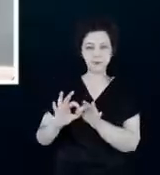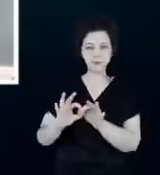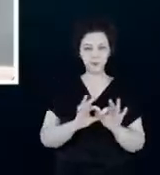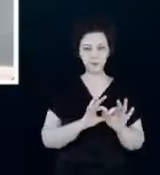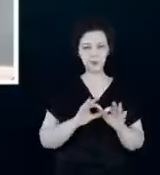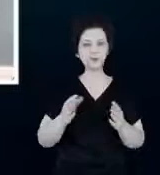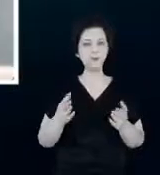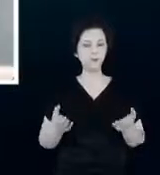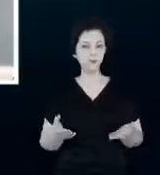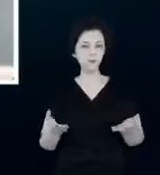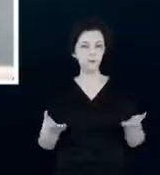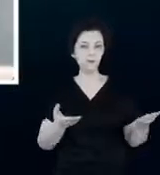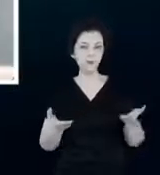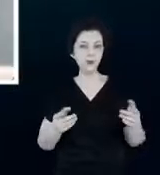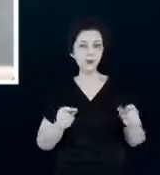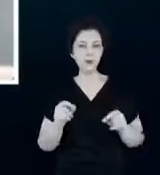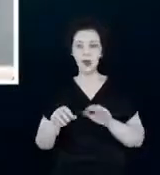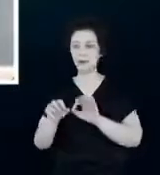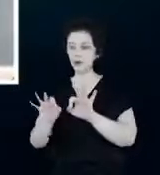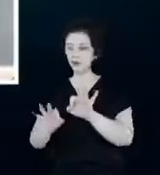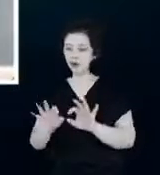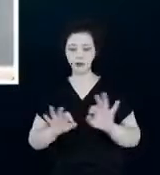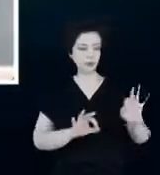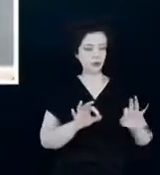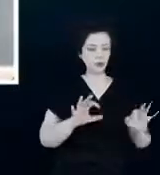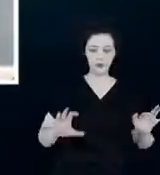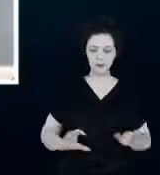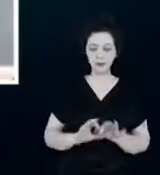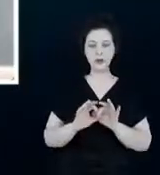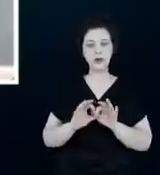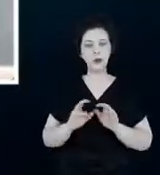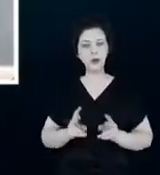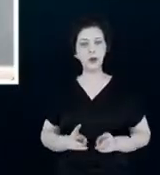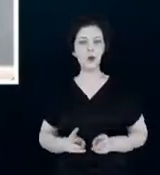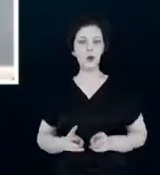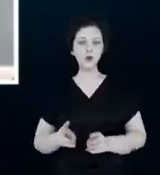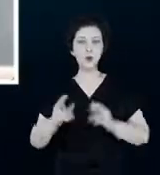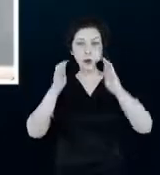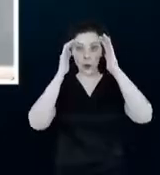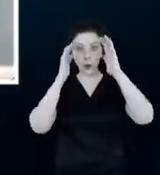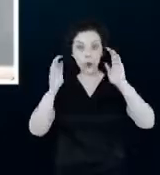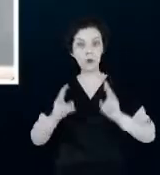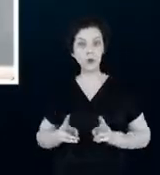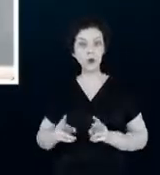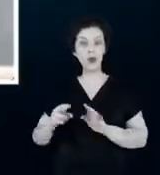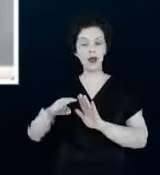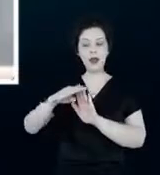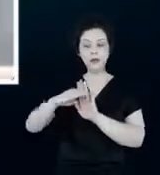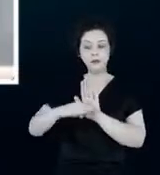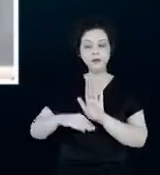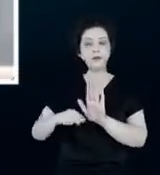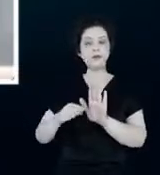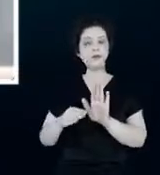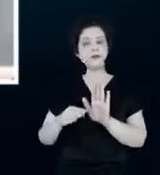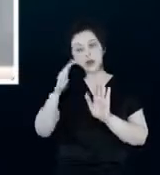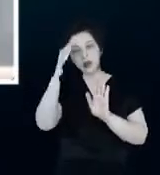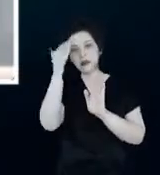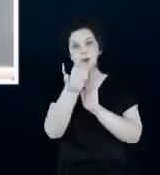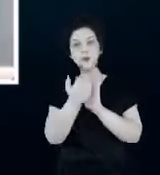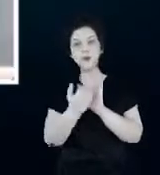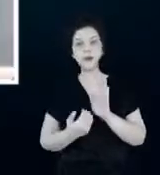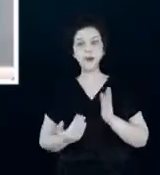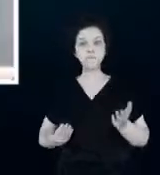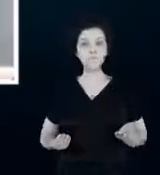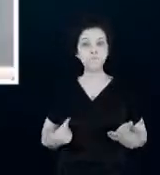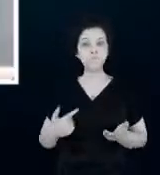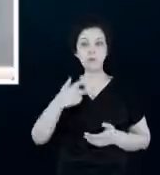né, entre projetos e seguindo, né, respeitando essas diretrizes também que foram criadas. Então,